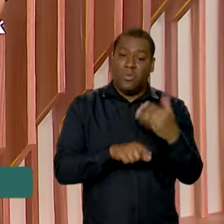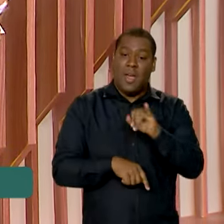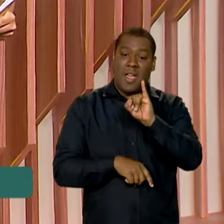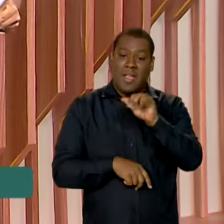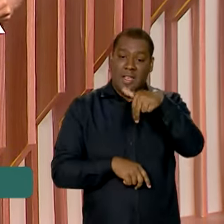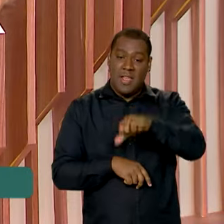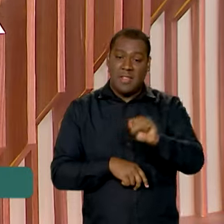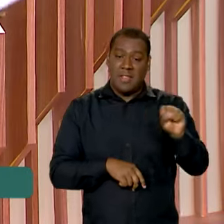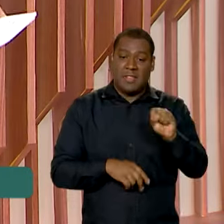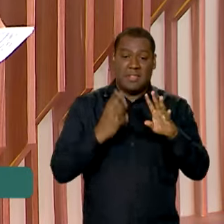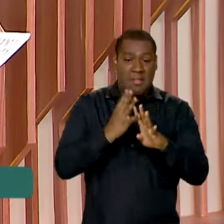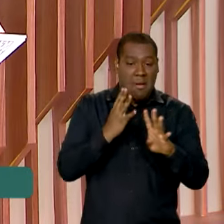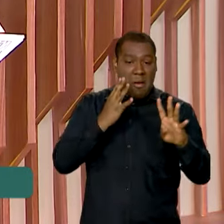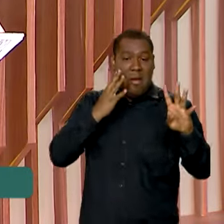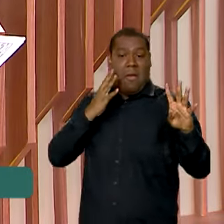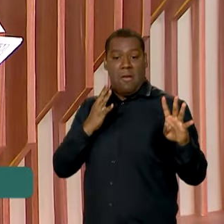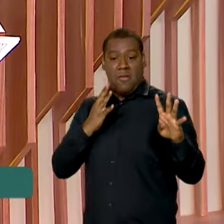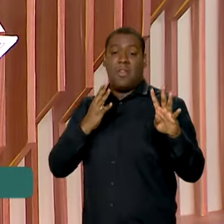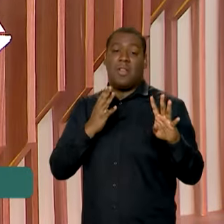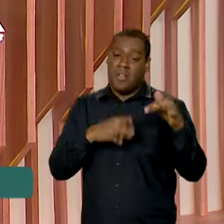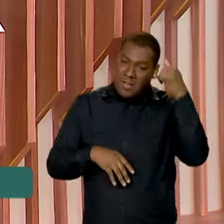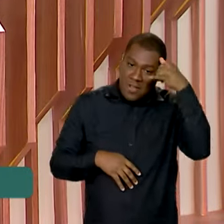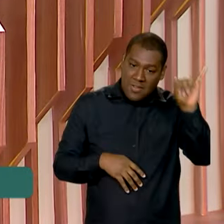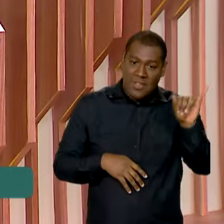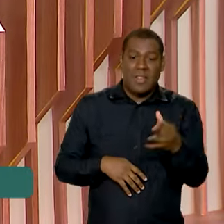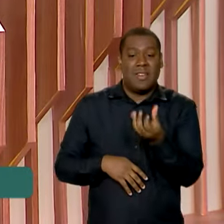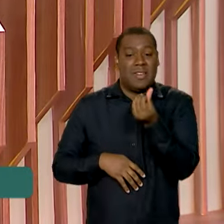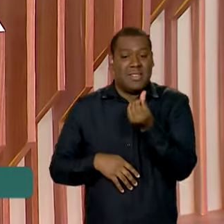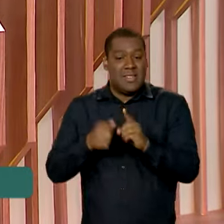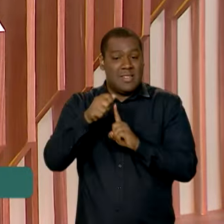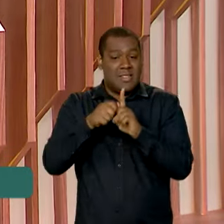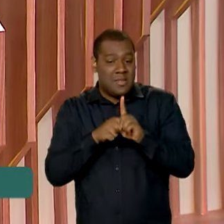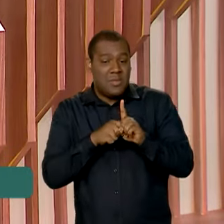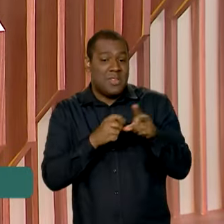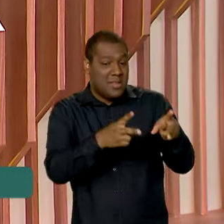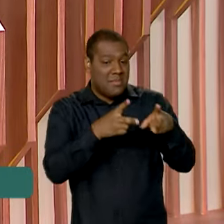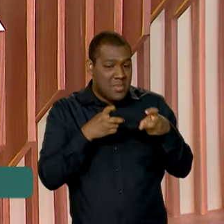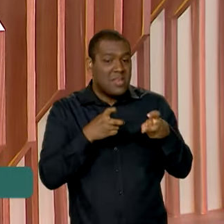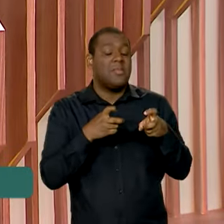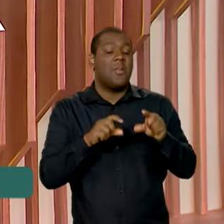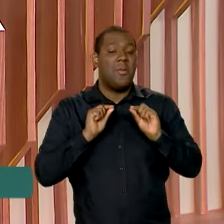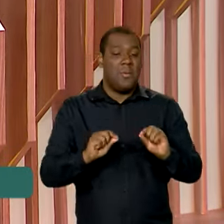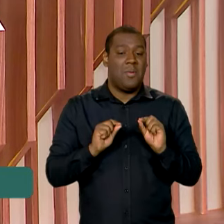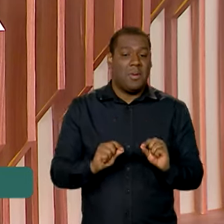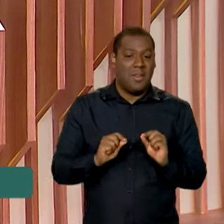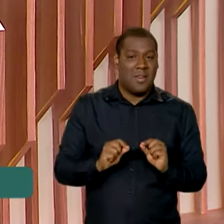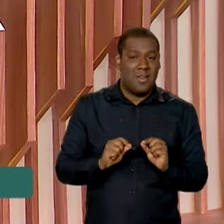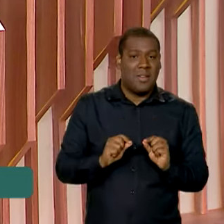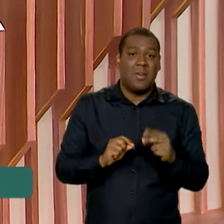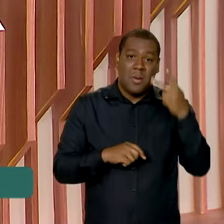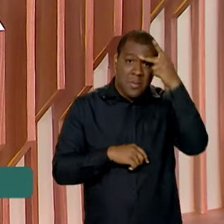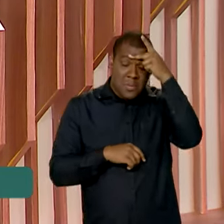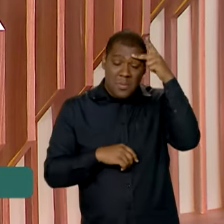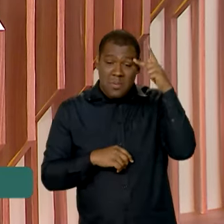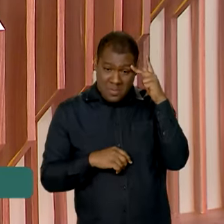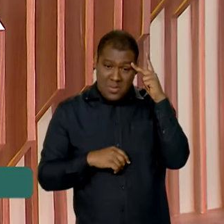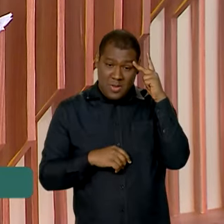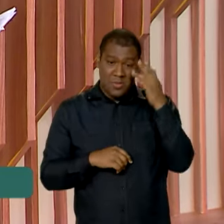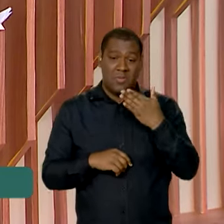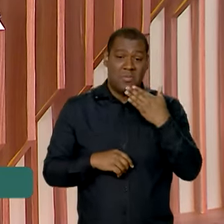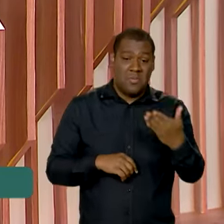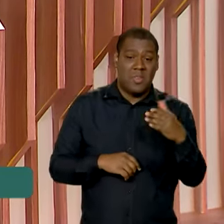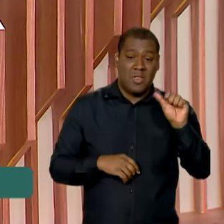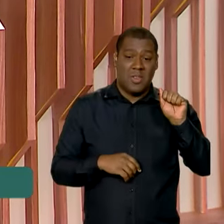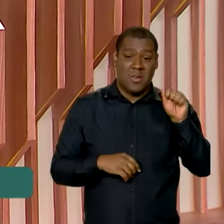Social. Passados 6 meses, os resultados já são visíveis. Hoje, um processo de requisição do benefício leva, em